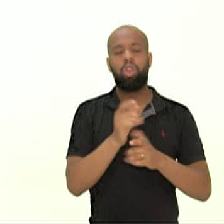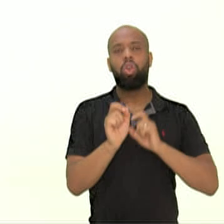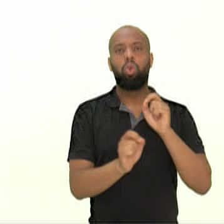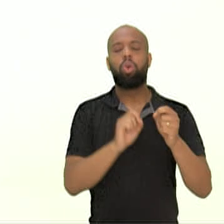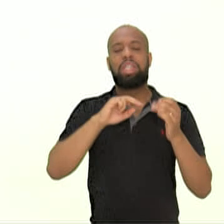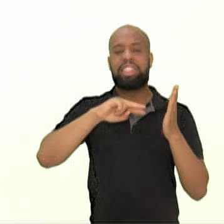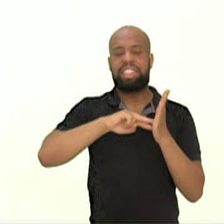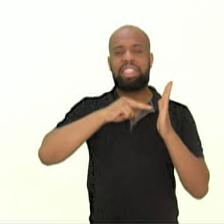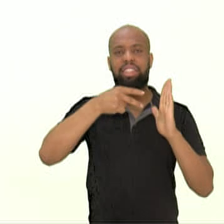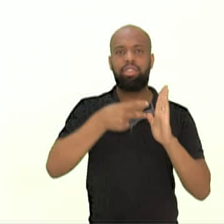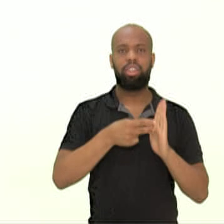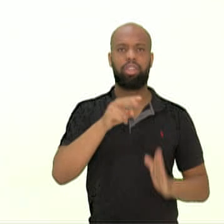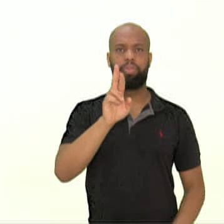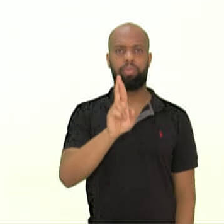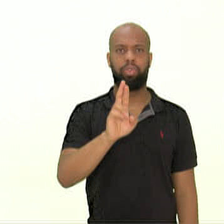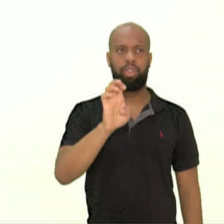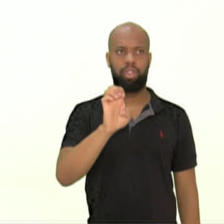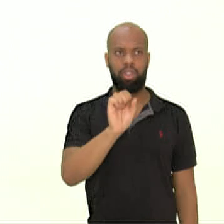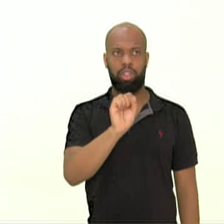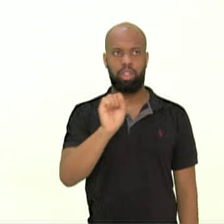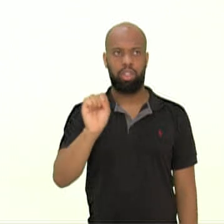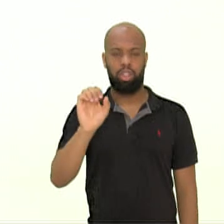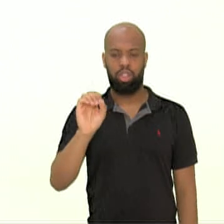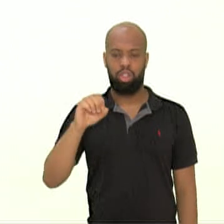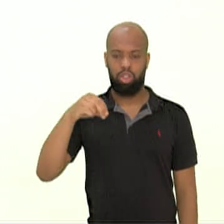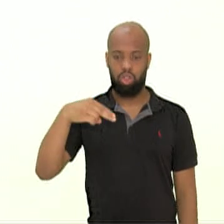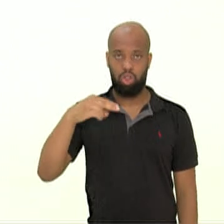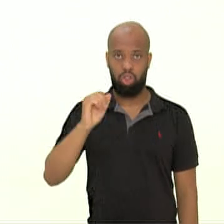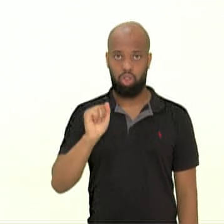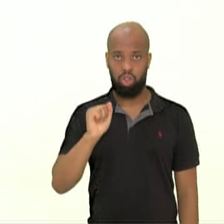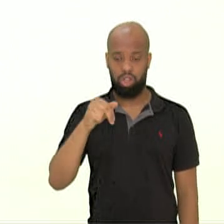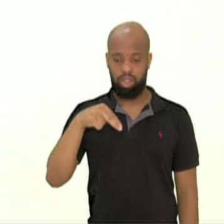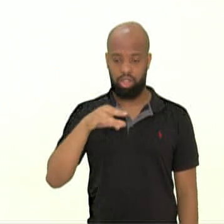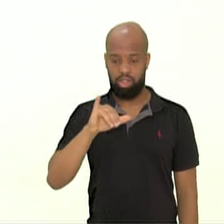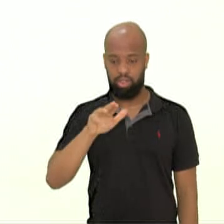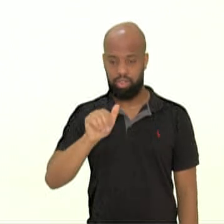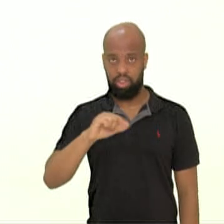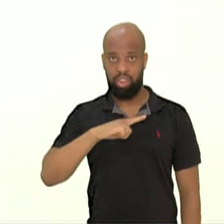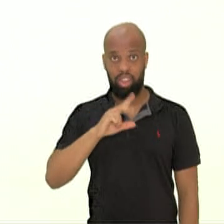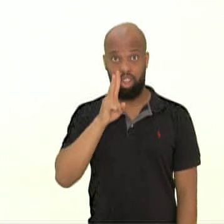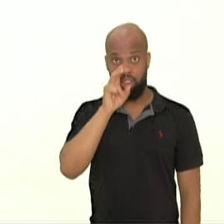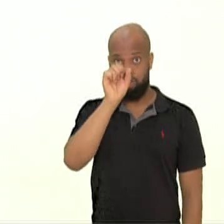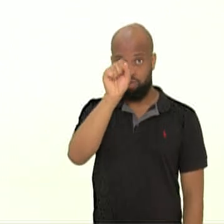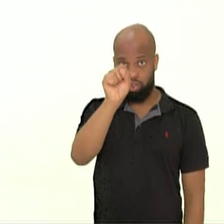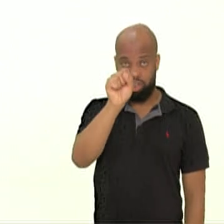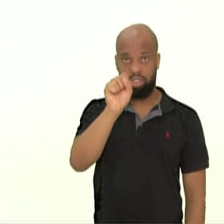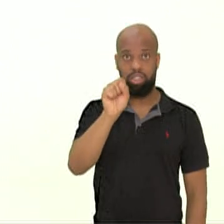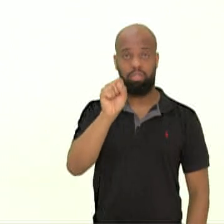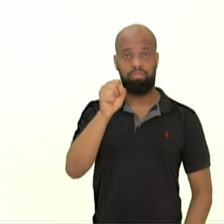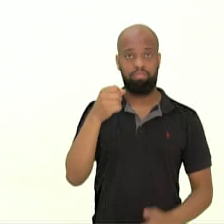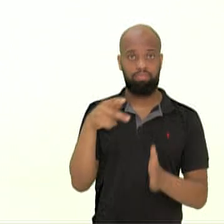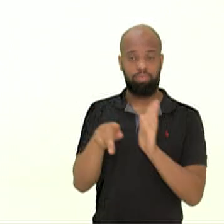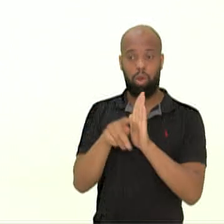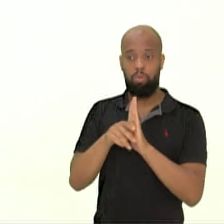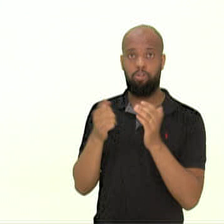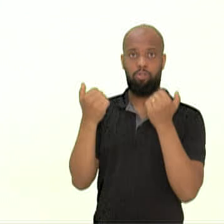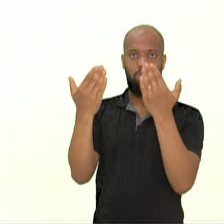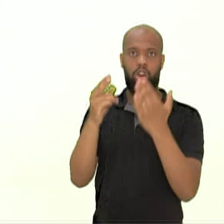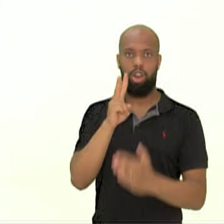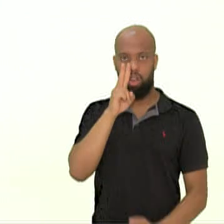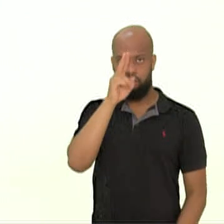ressonância. Então é um fenômeno onde forças externas atuam em um sistema vibratório, fazendo com que o